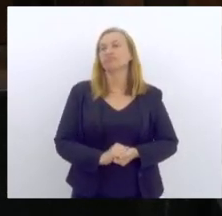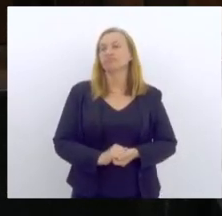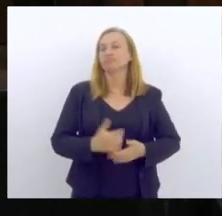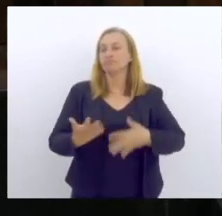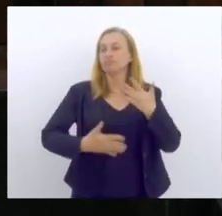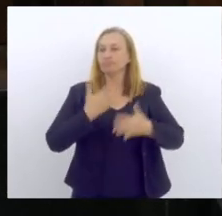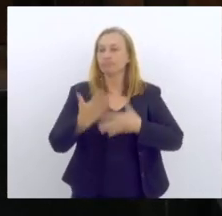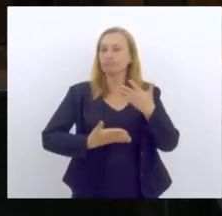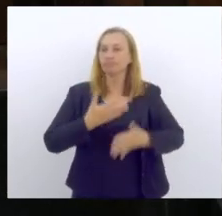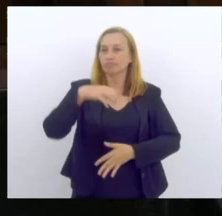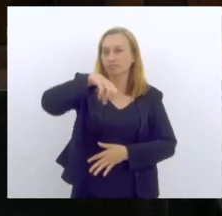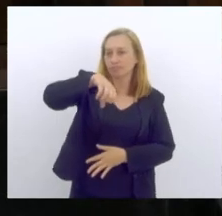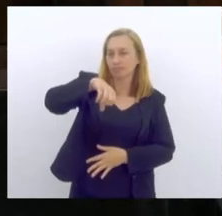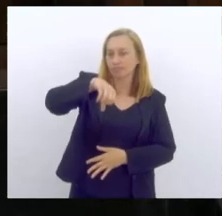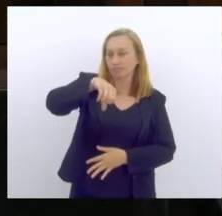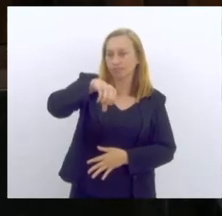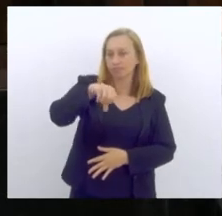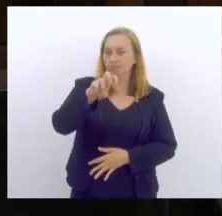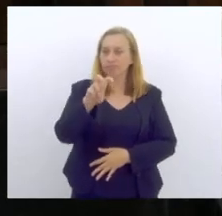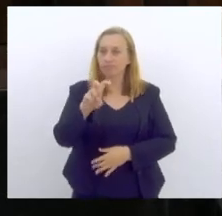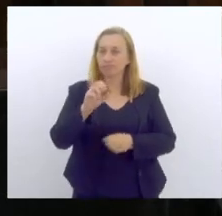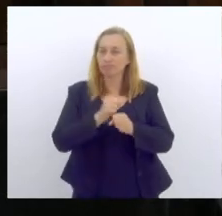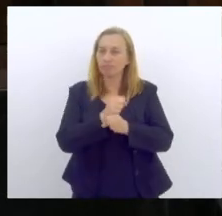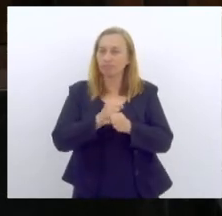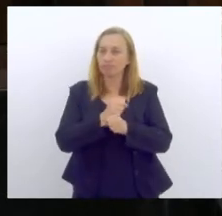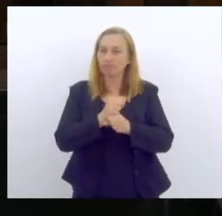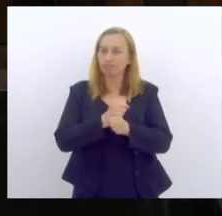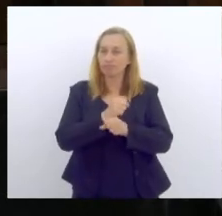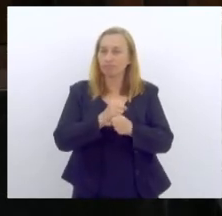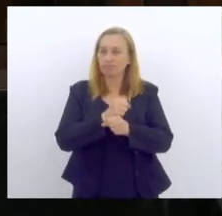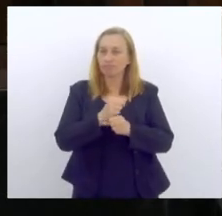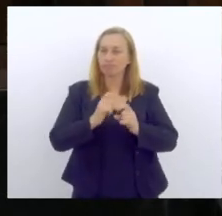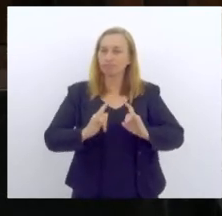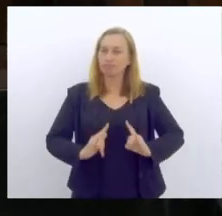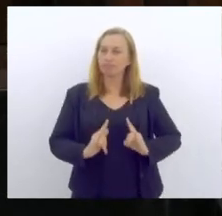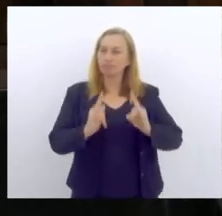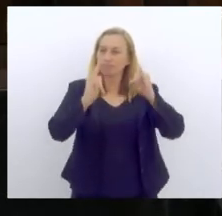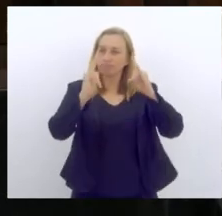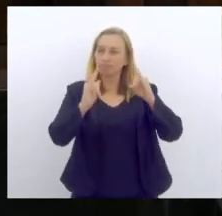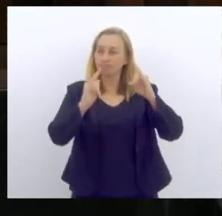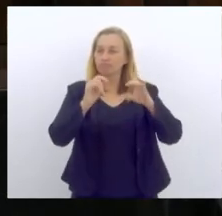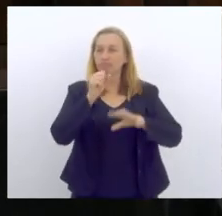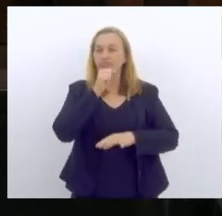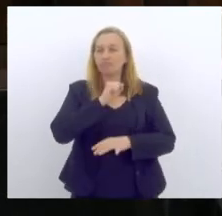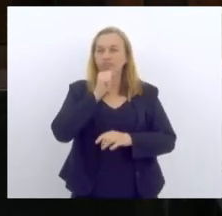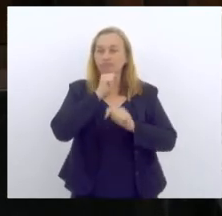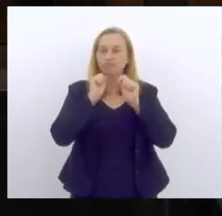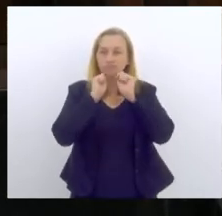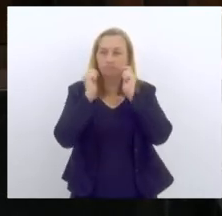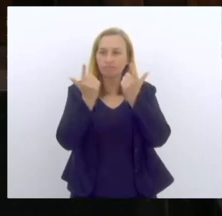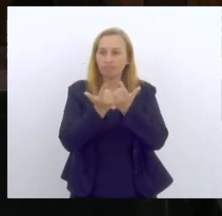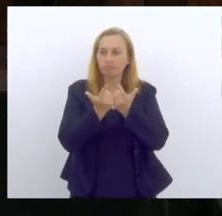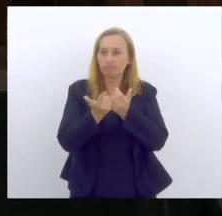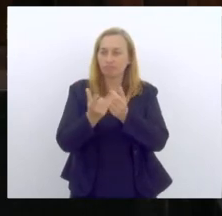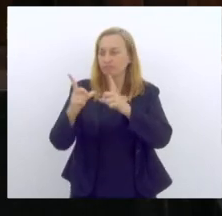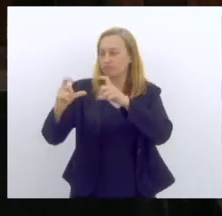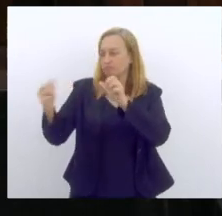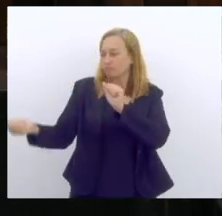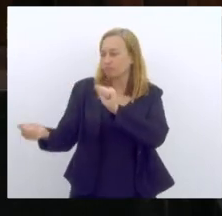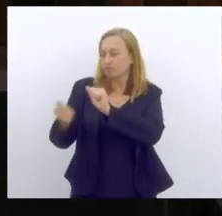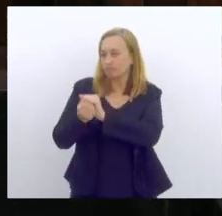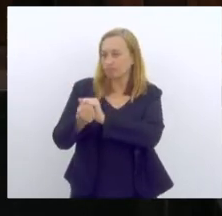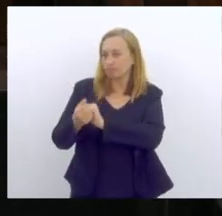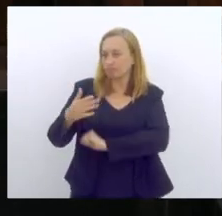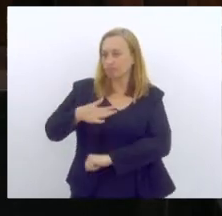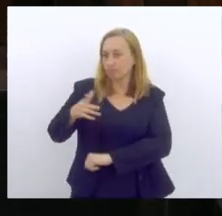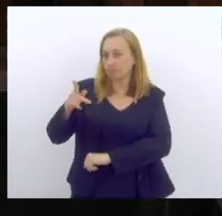anos do Pará Tiradentes a foto dimeri na rua da sentados à mesa diretora ao lado do Ulisses Guimarães mas eu quero